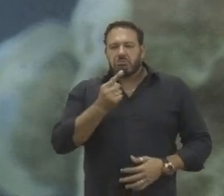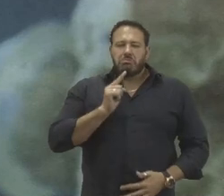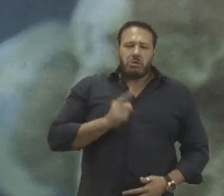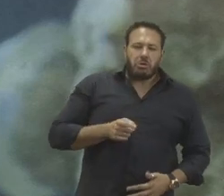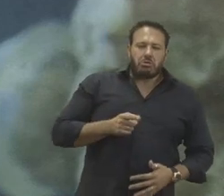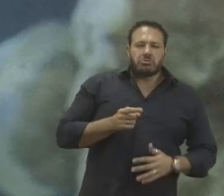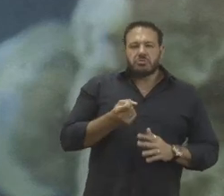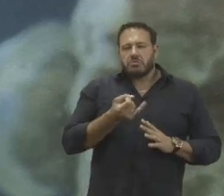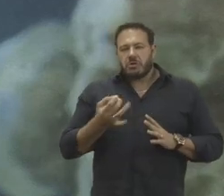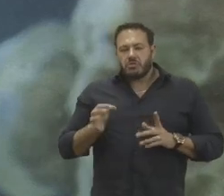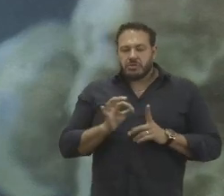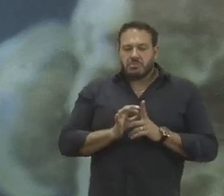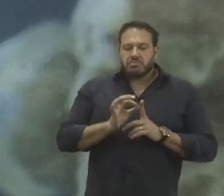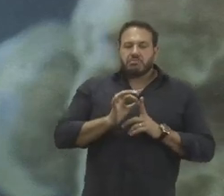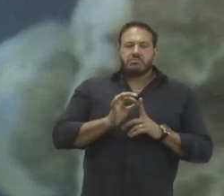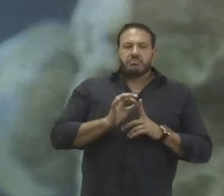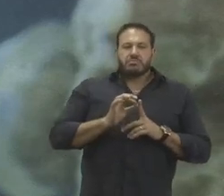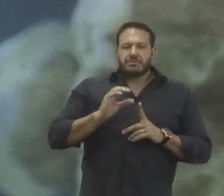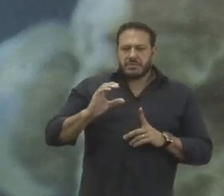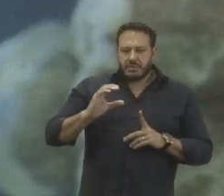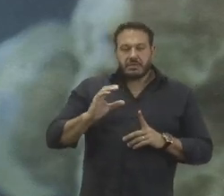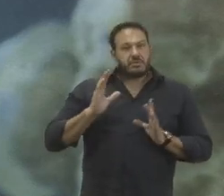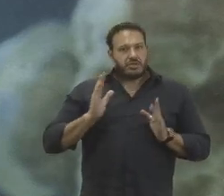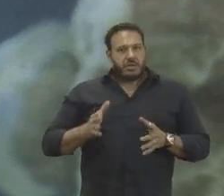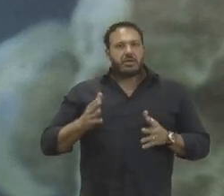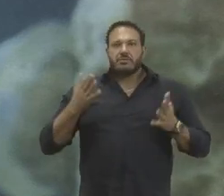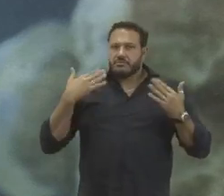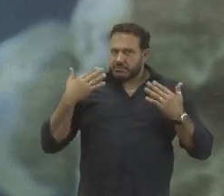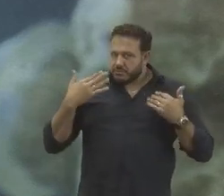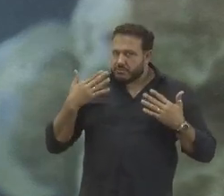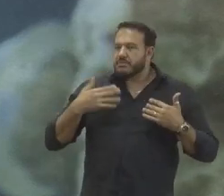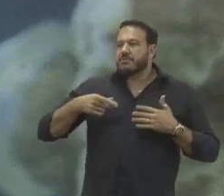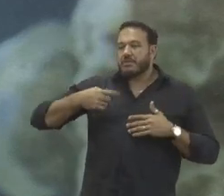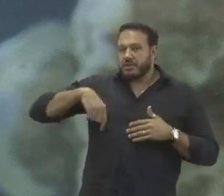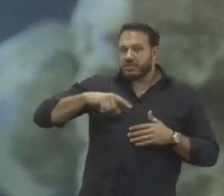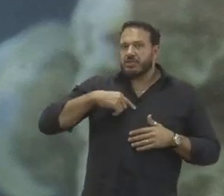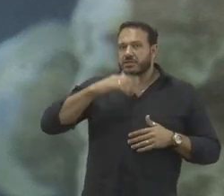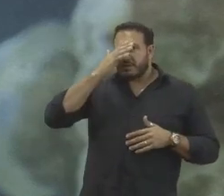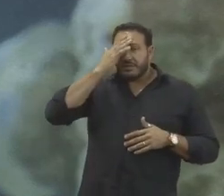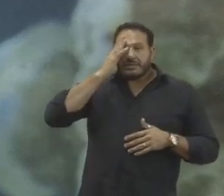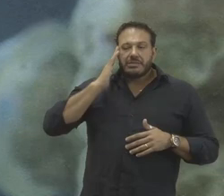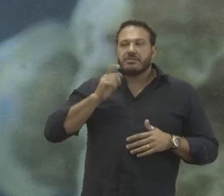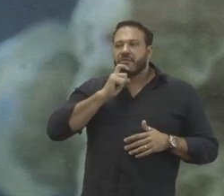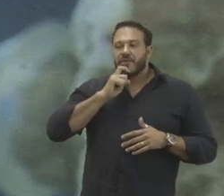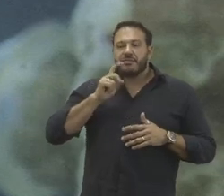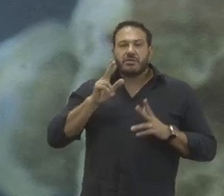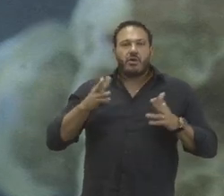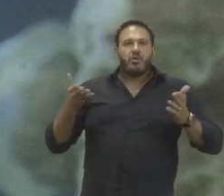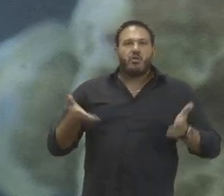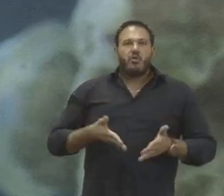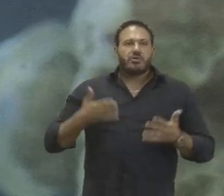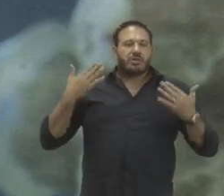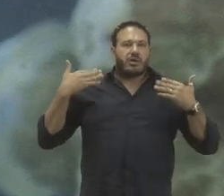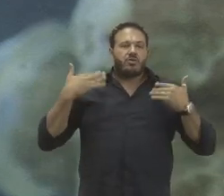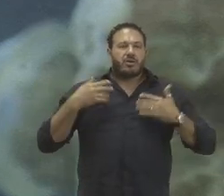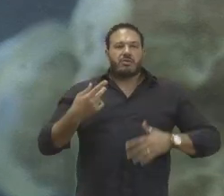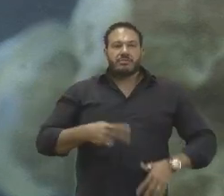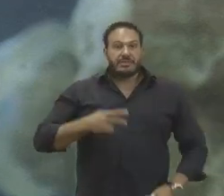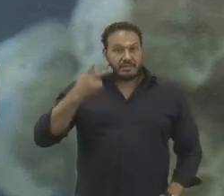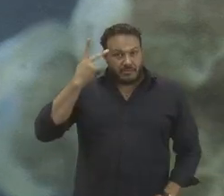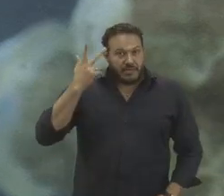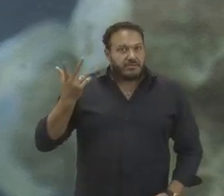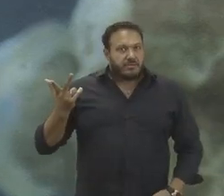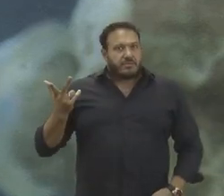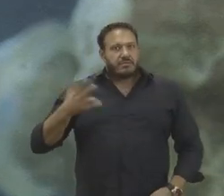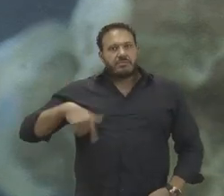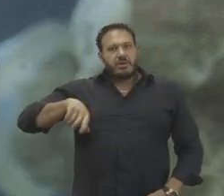Qualquer coisa de graus centígrado né E que já é o suficiente pra gente tá vivendo um inverno como hoje né né com esse calorão aqui em São Paulo né